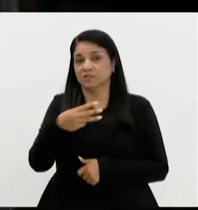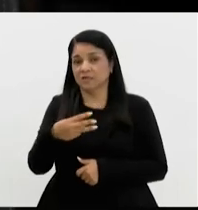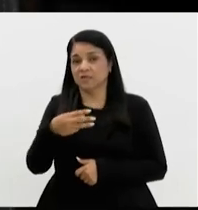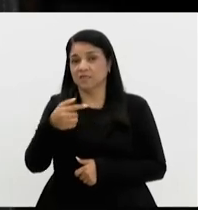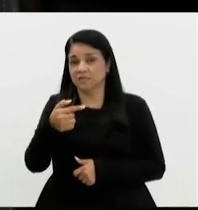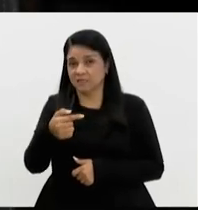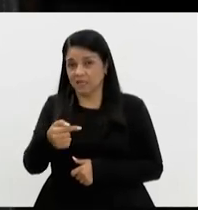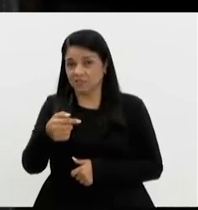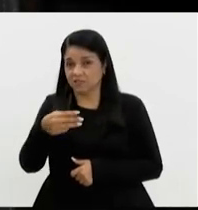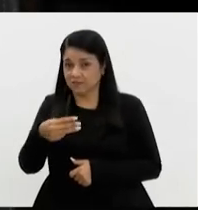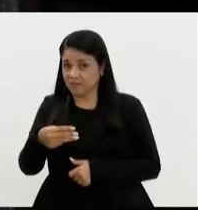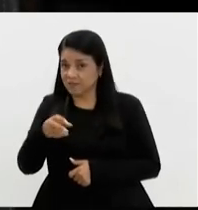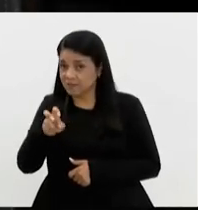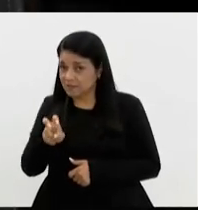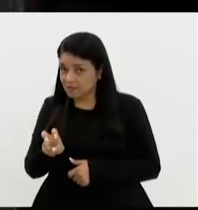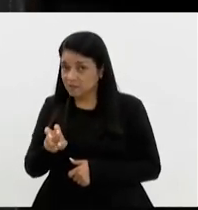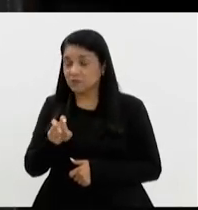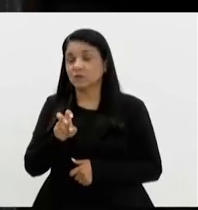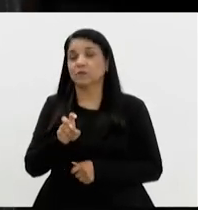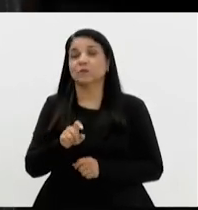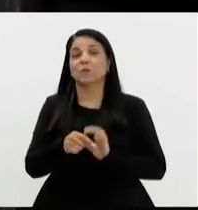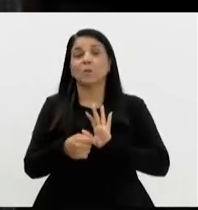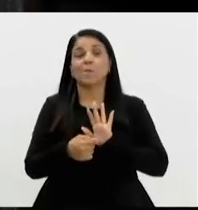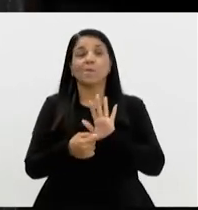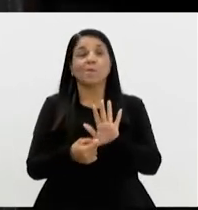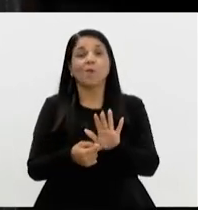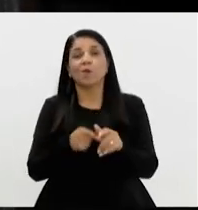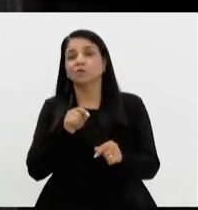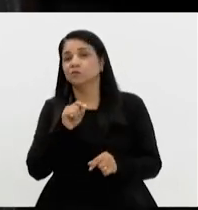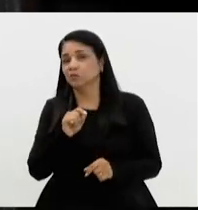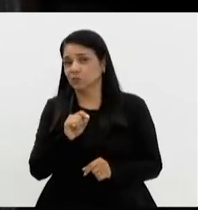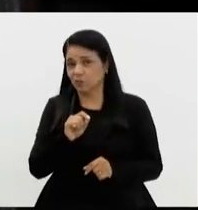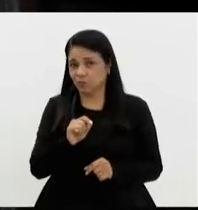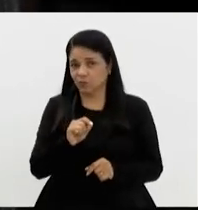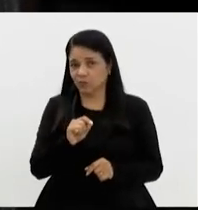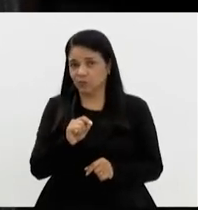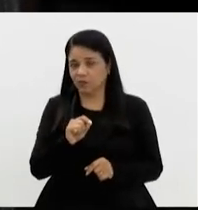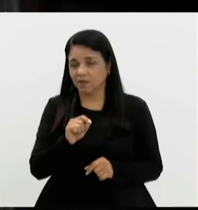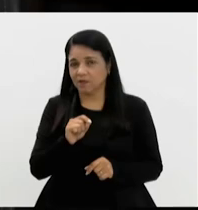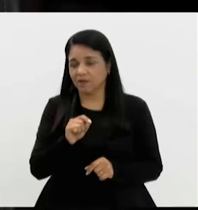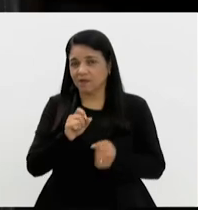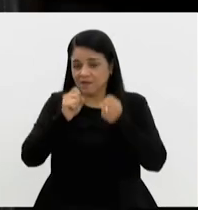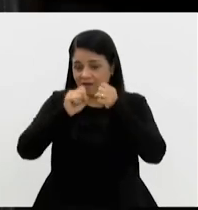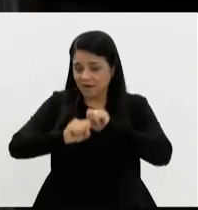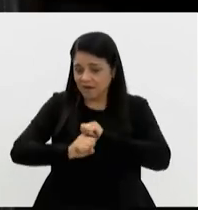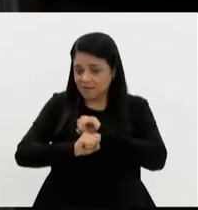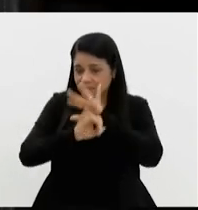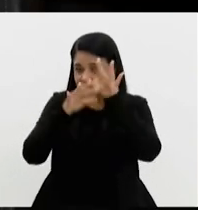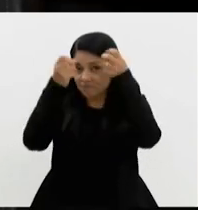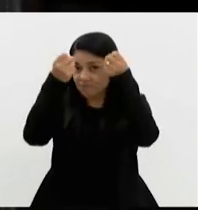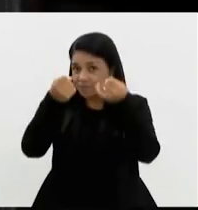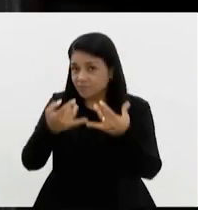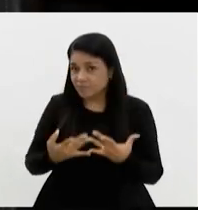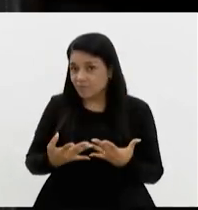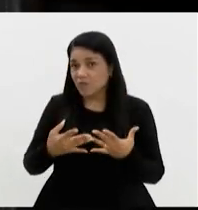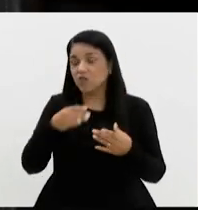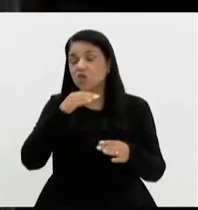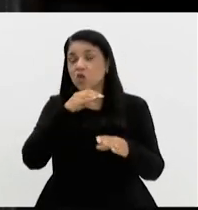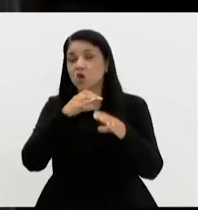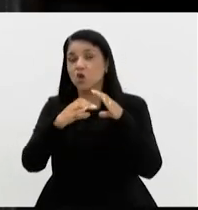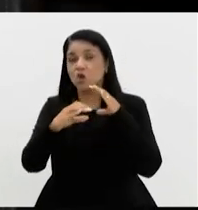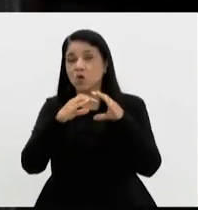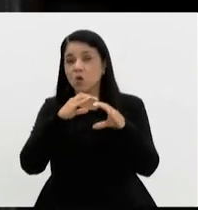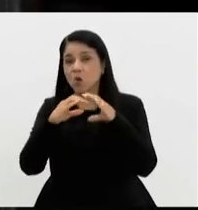ao fazer isso promove explicitação das Comunicações